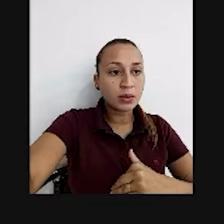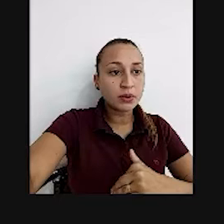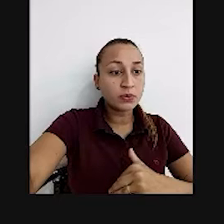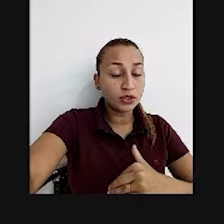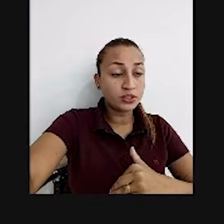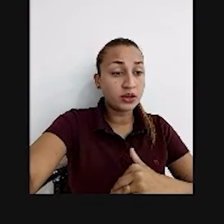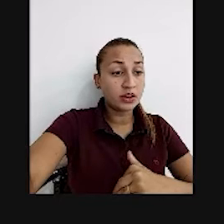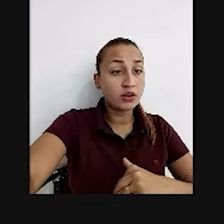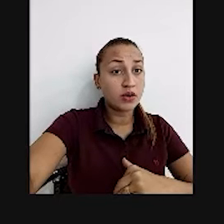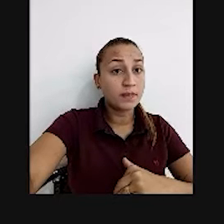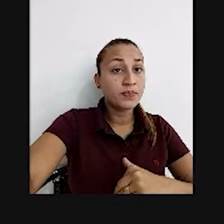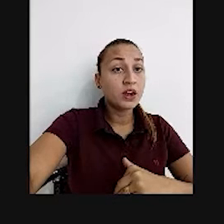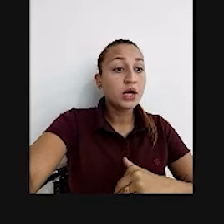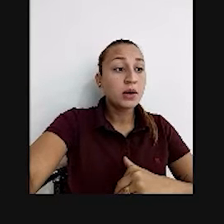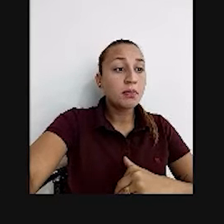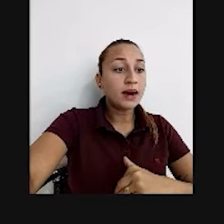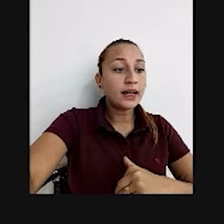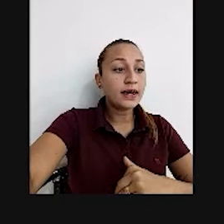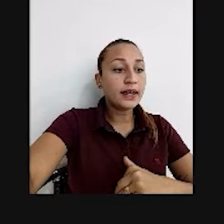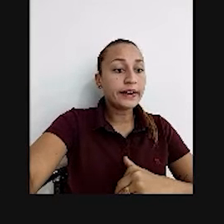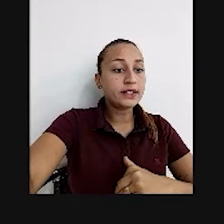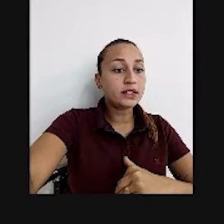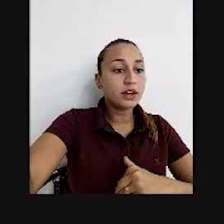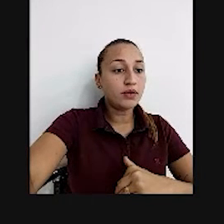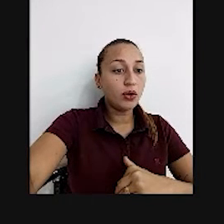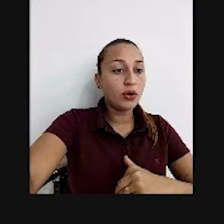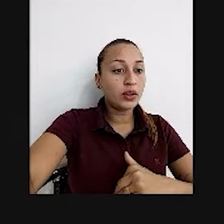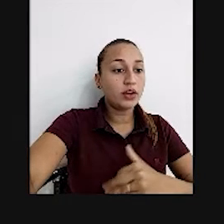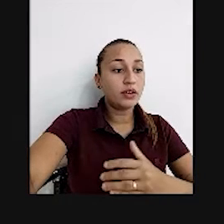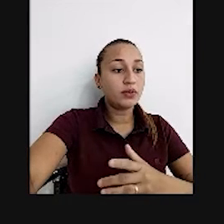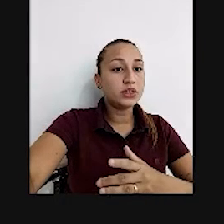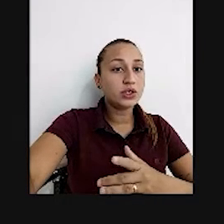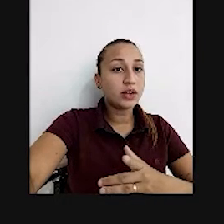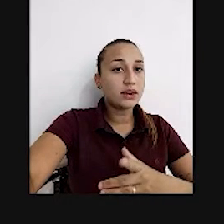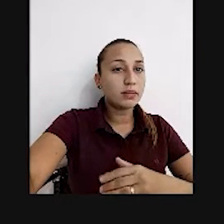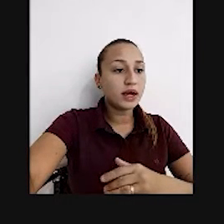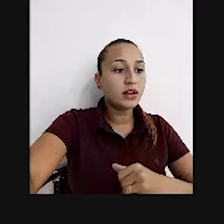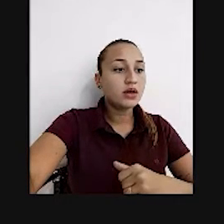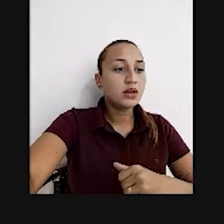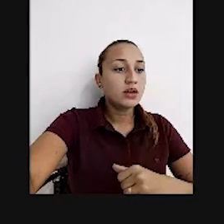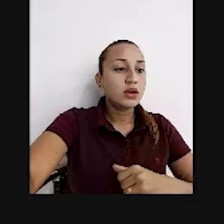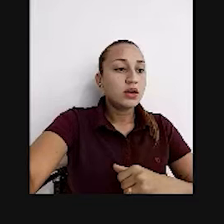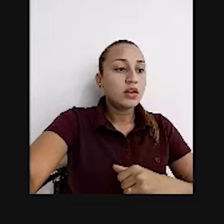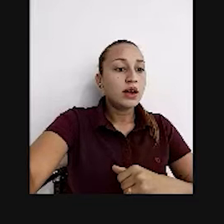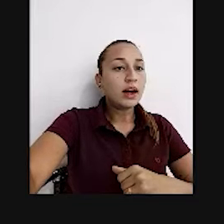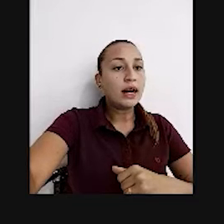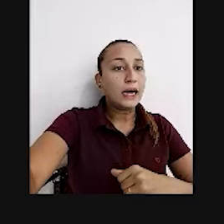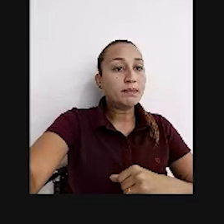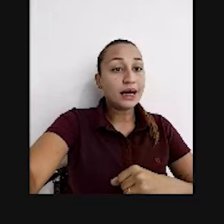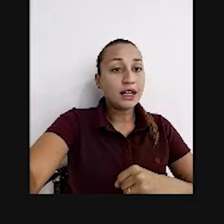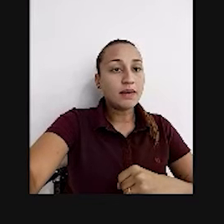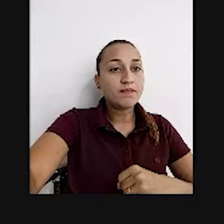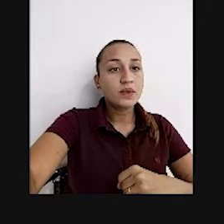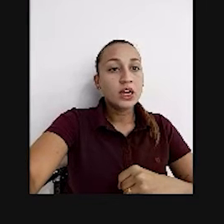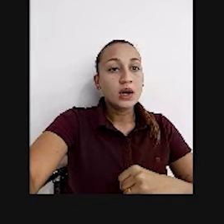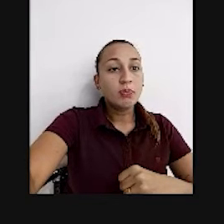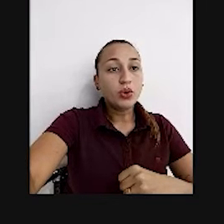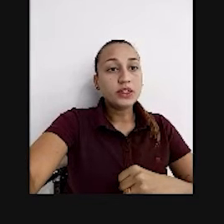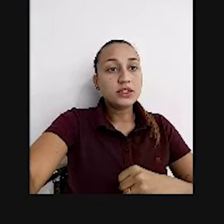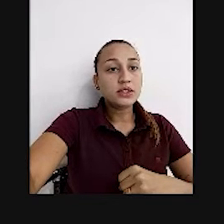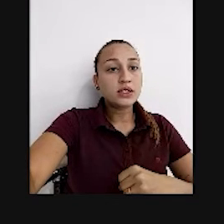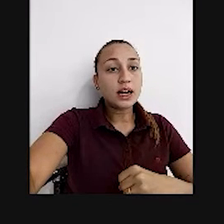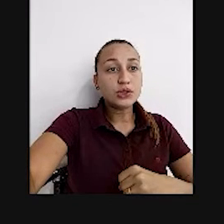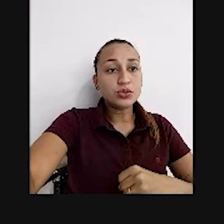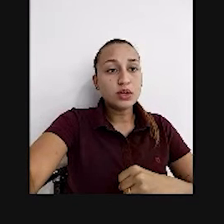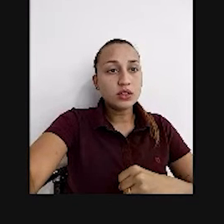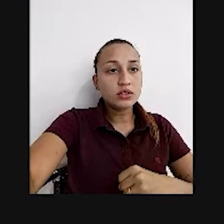que a gente está mostrando agora. Mas eu vou adicionar também a malha,